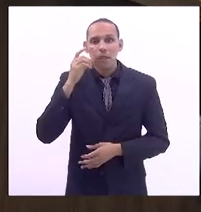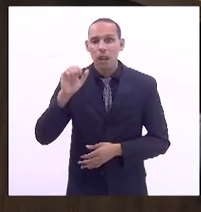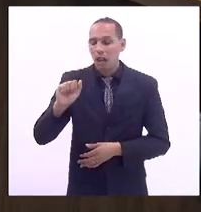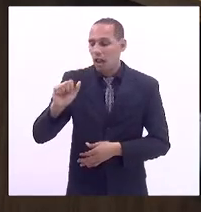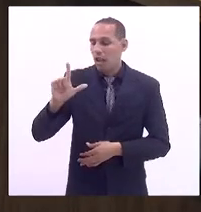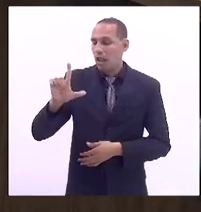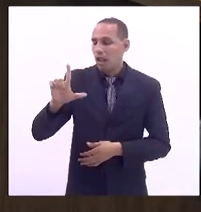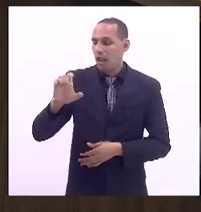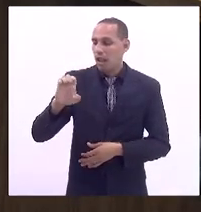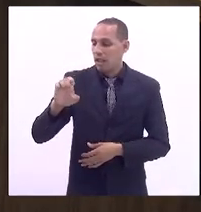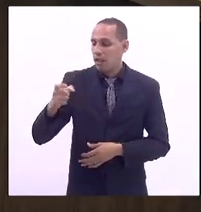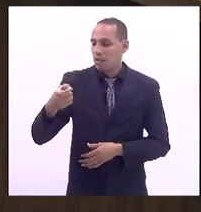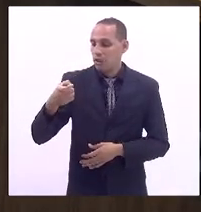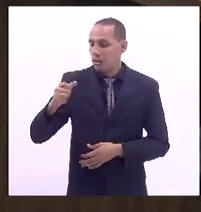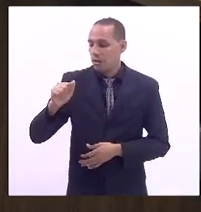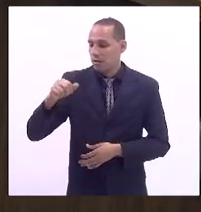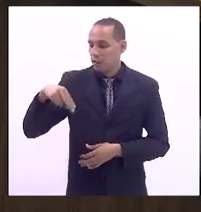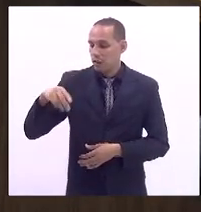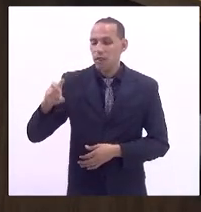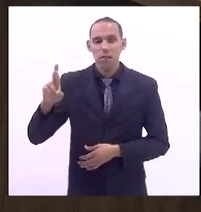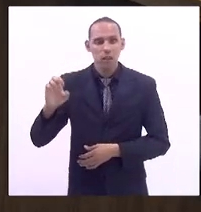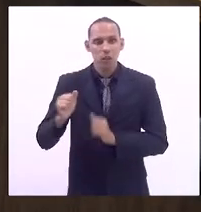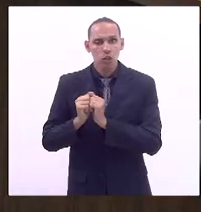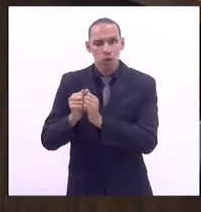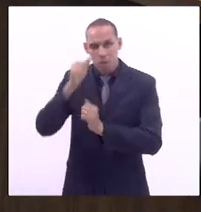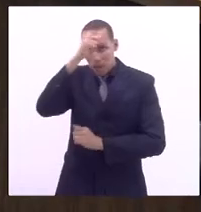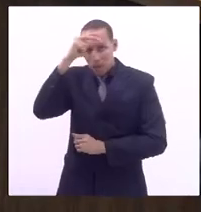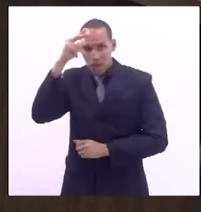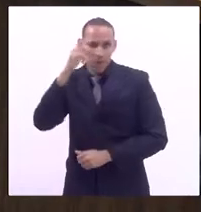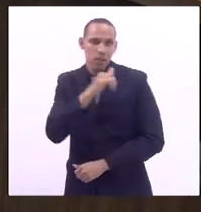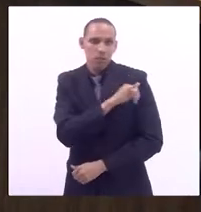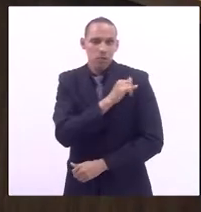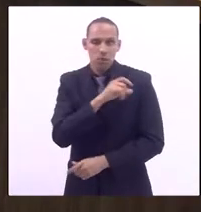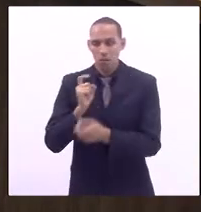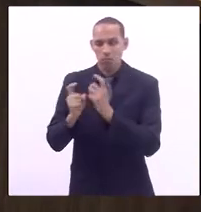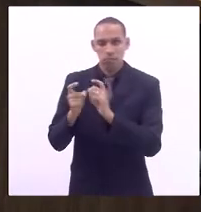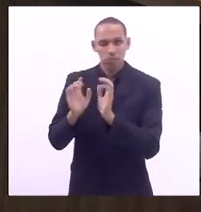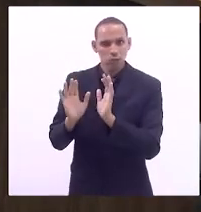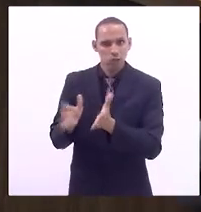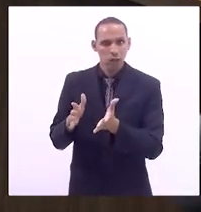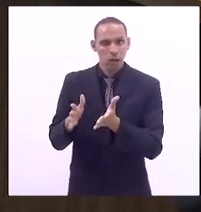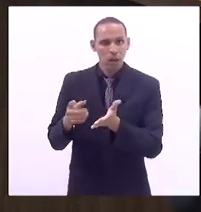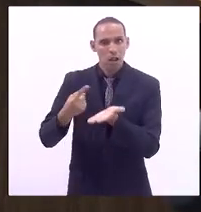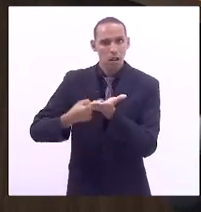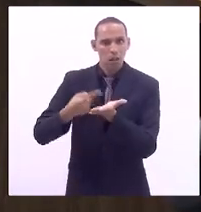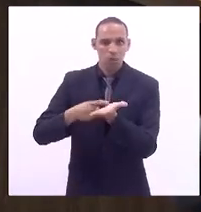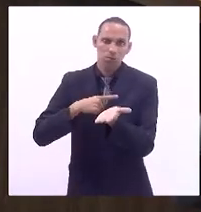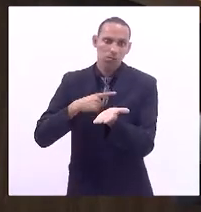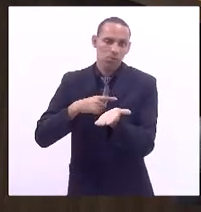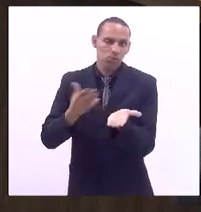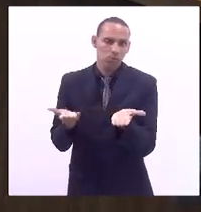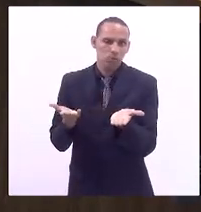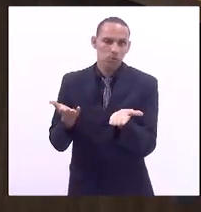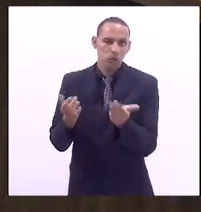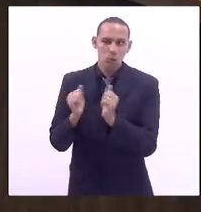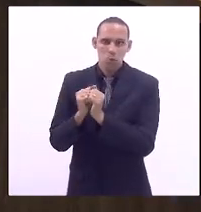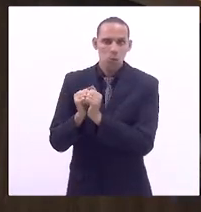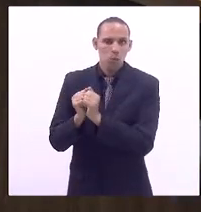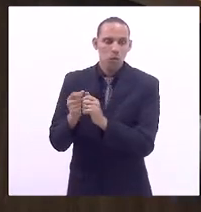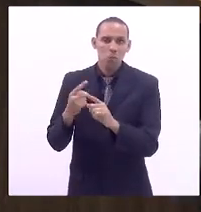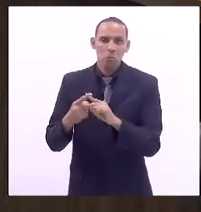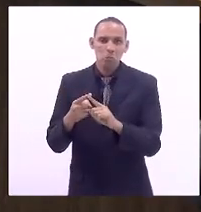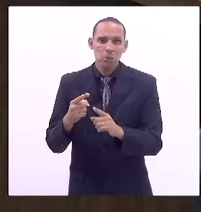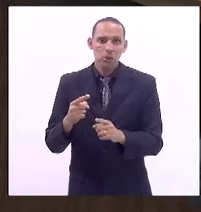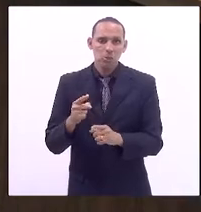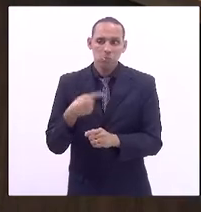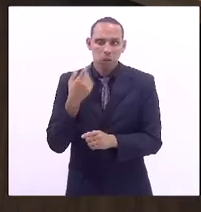Alexandre fez uma reunião com o prefeito da cidade do Rio de Janeiro e fez algum acordo com ele que